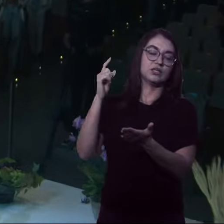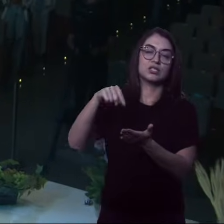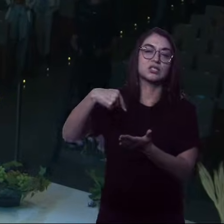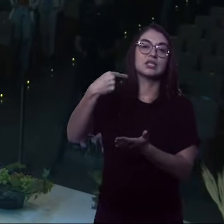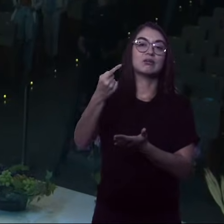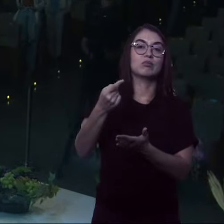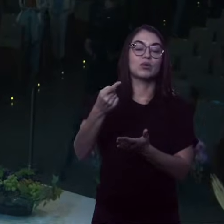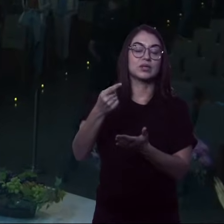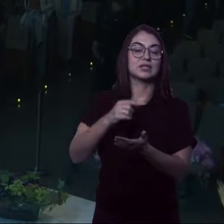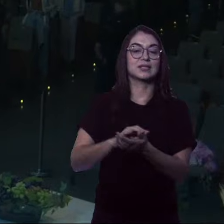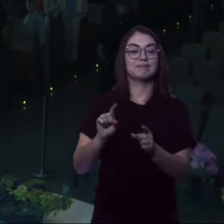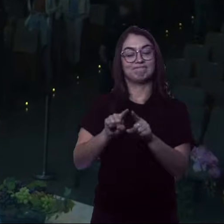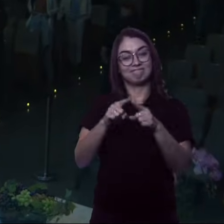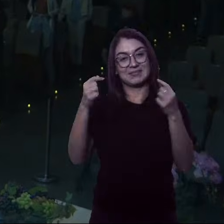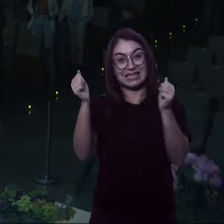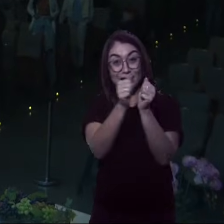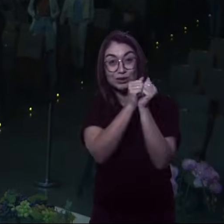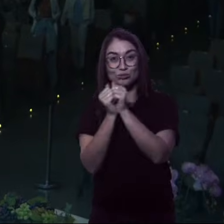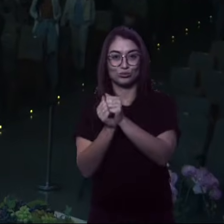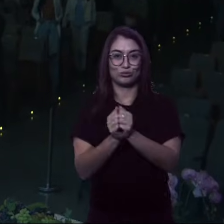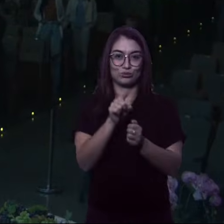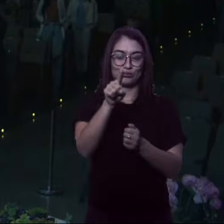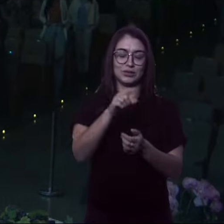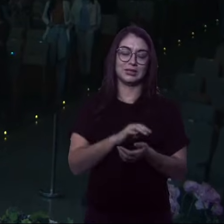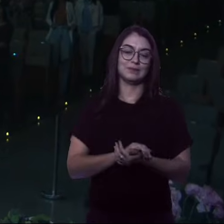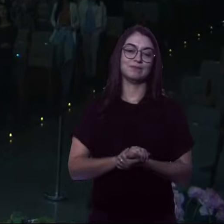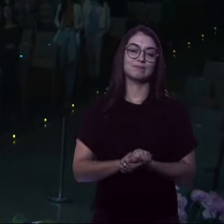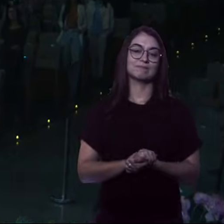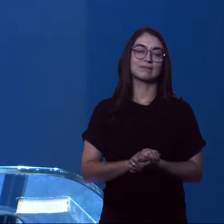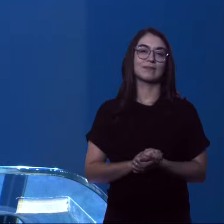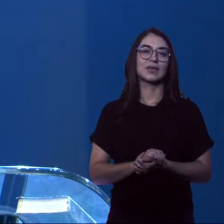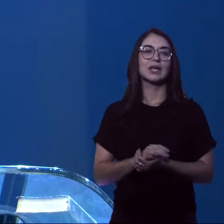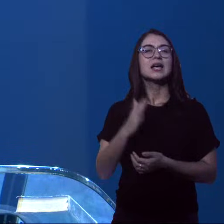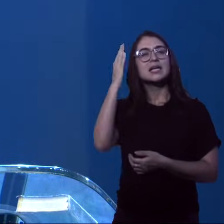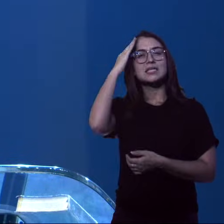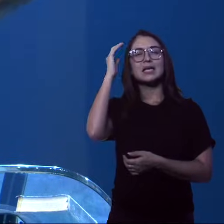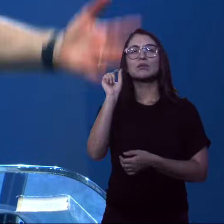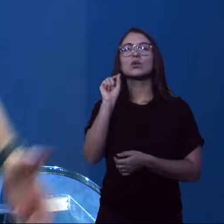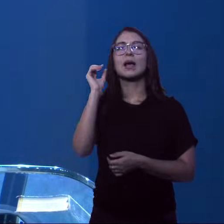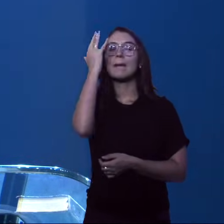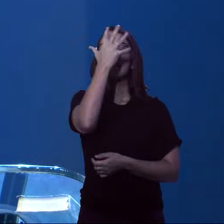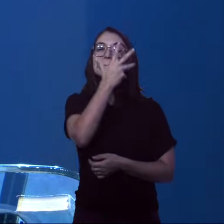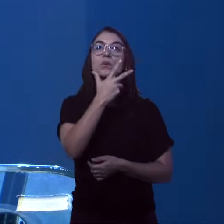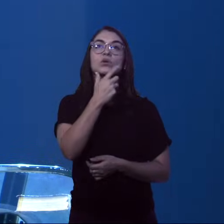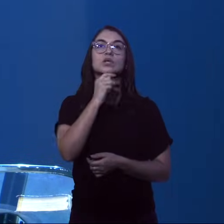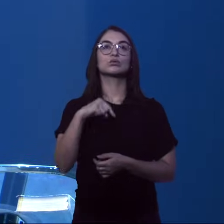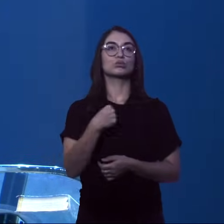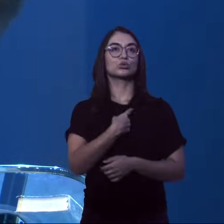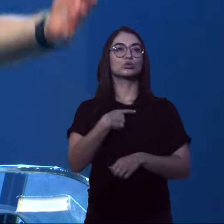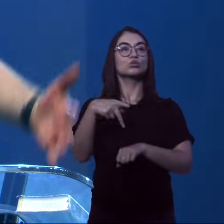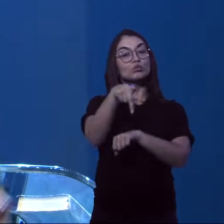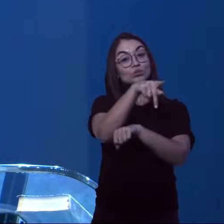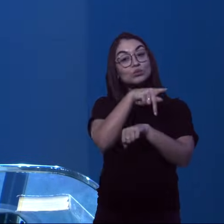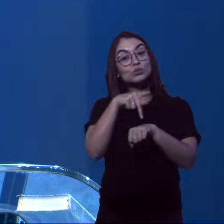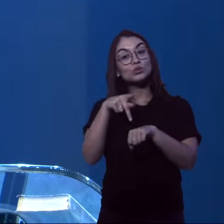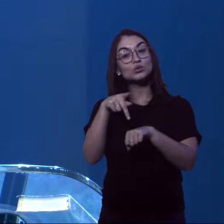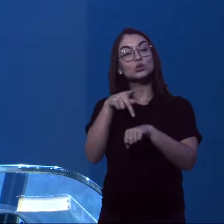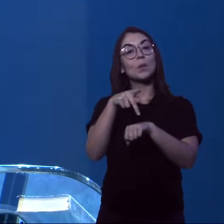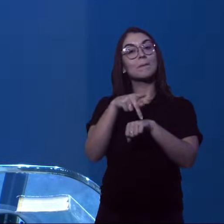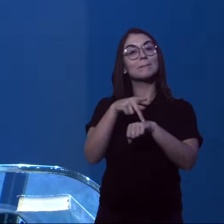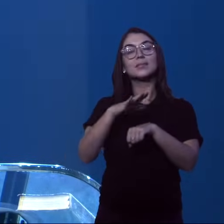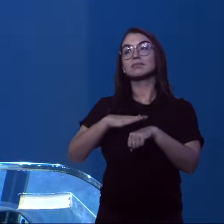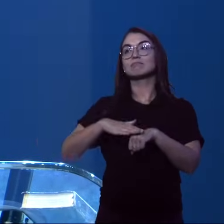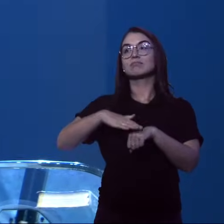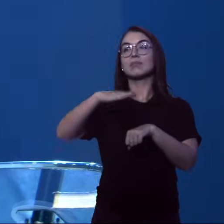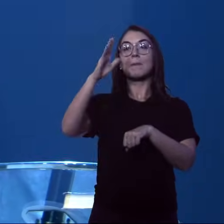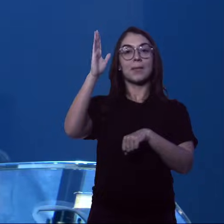depois de Cristo. E sabe o que é bonito? Nós somos um país de maioria